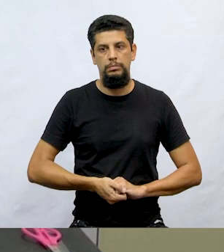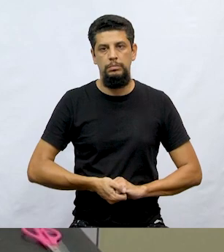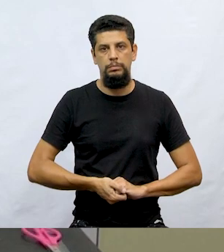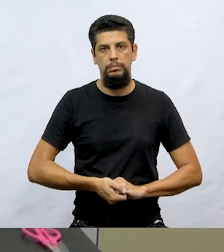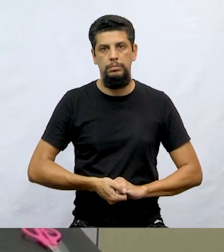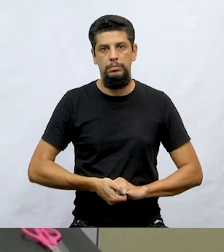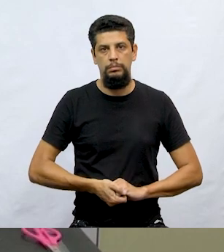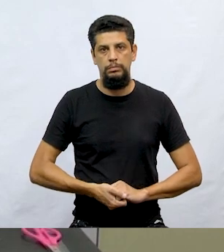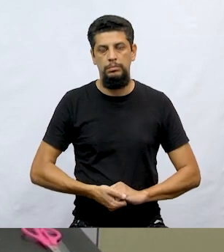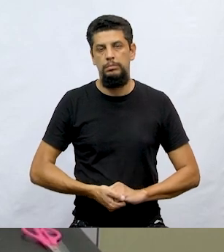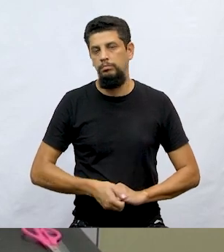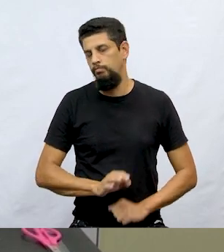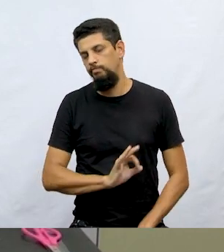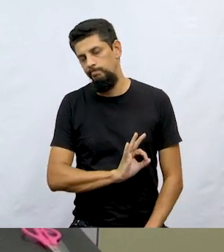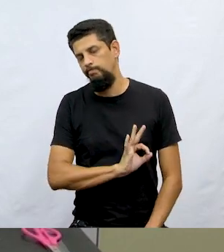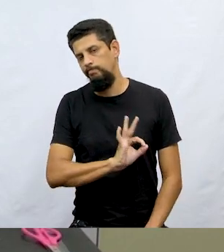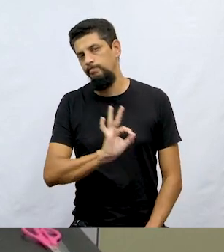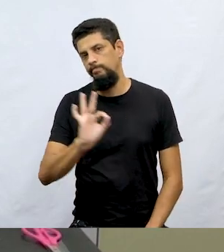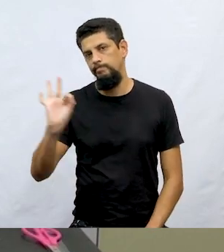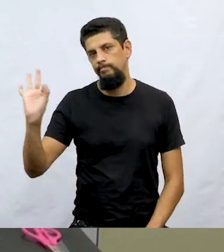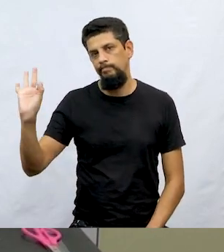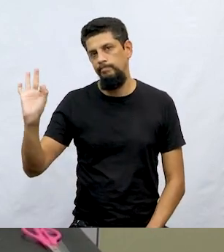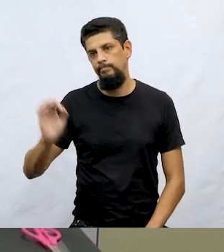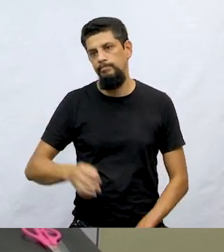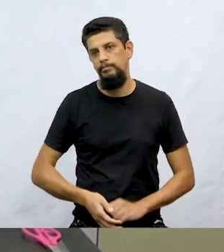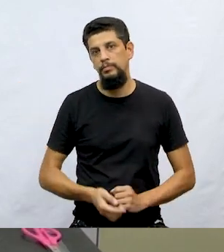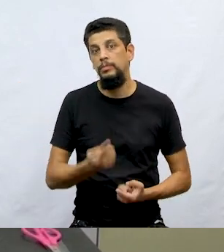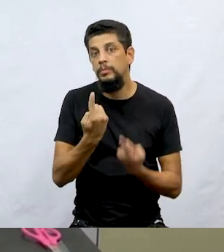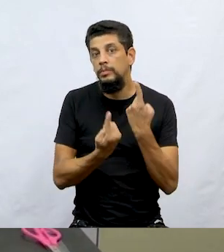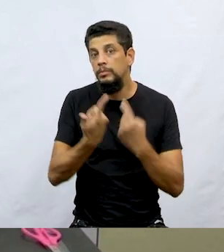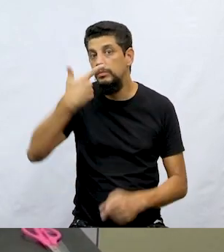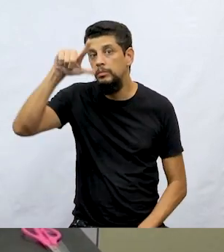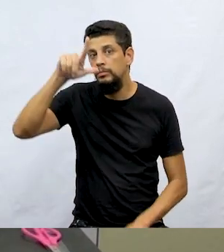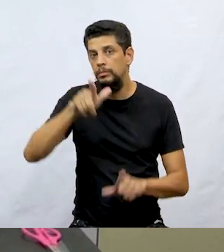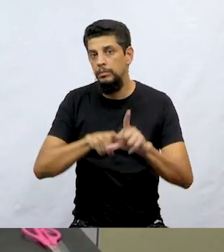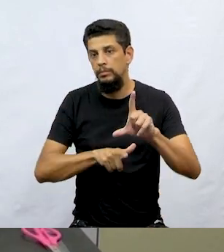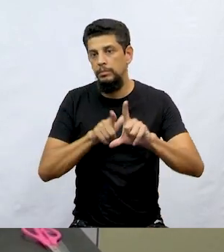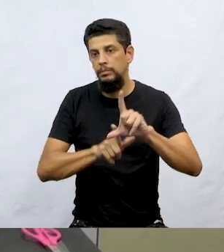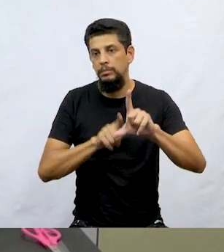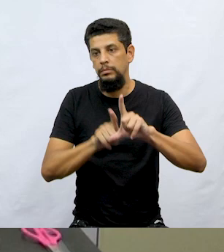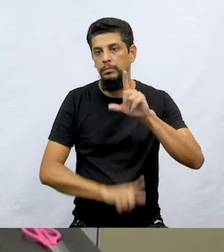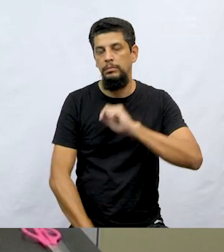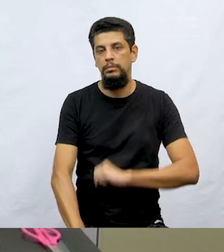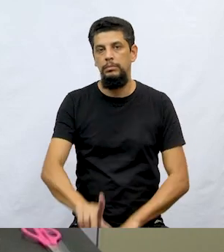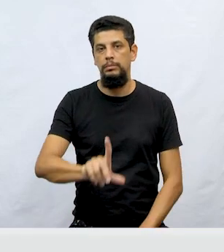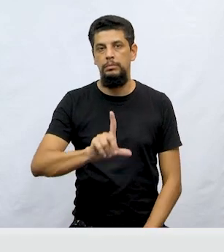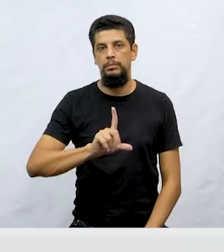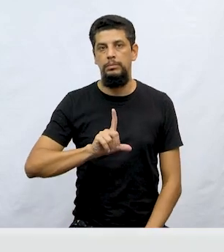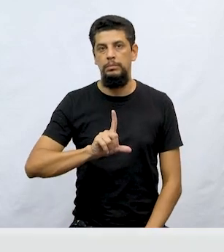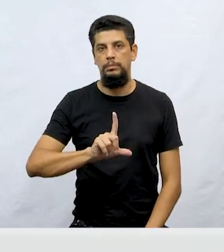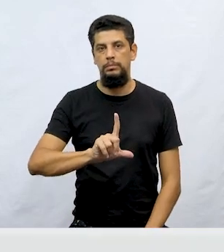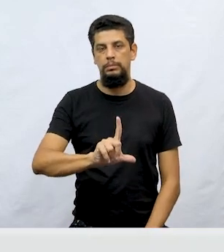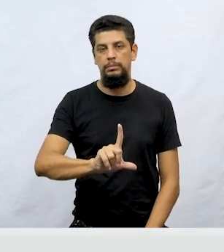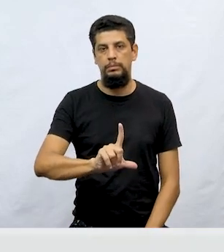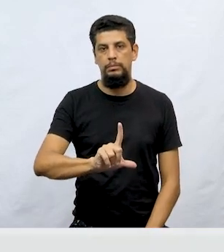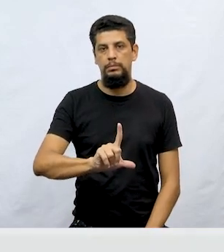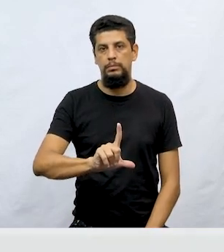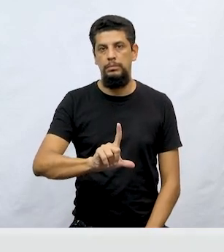K. Muito bem. Qual a próxima letra? Letra L.